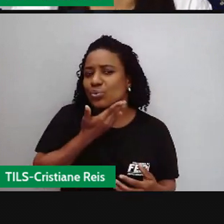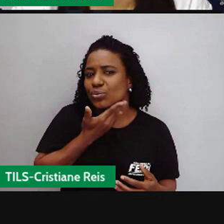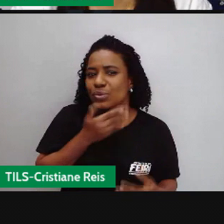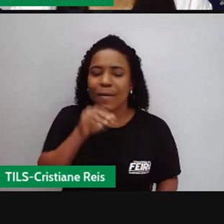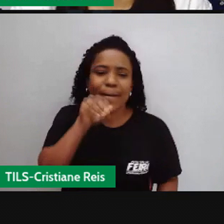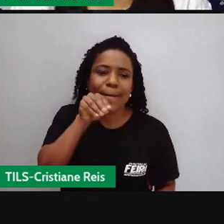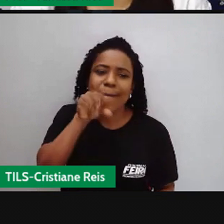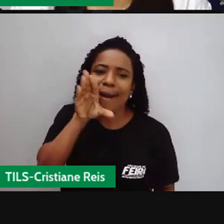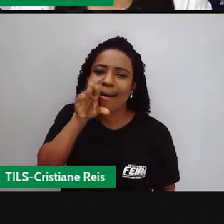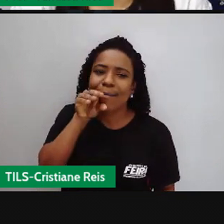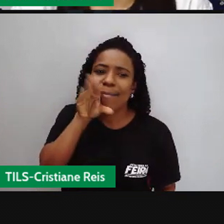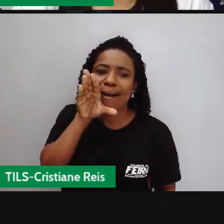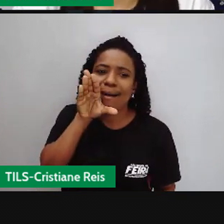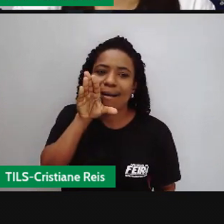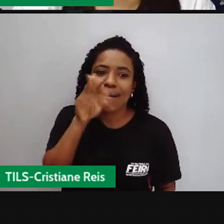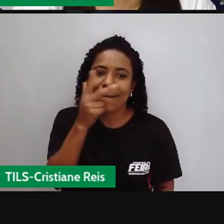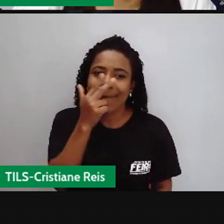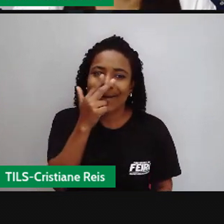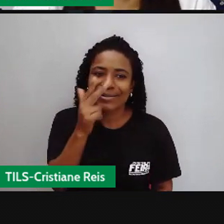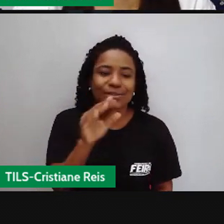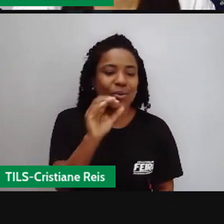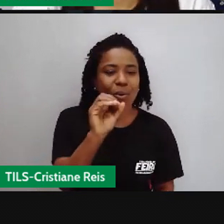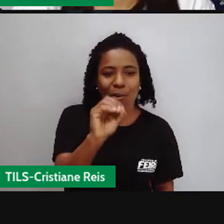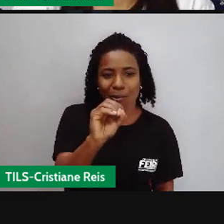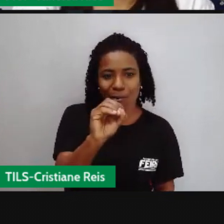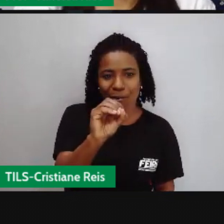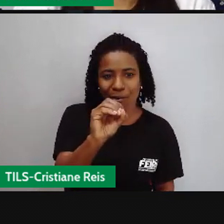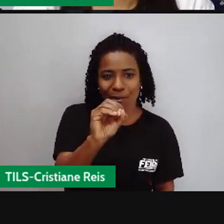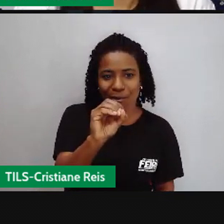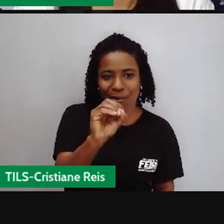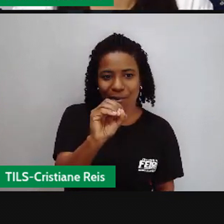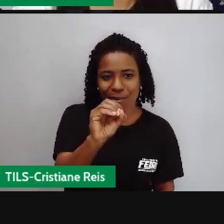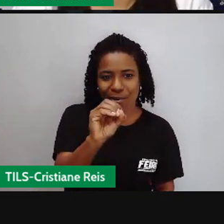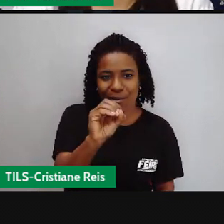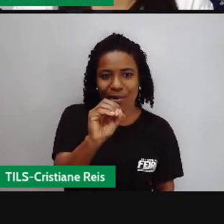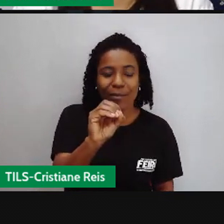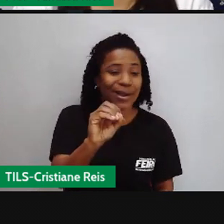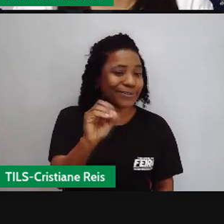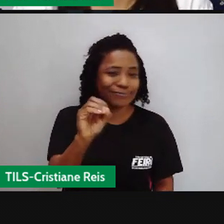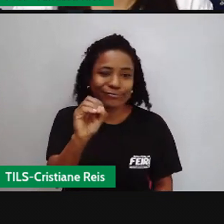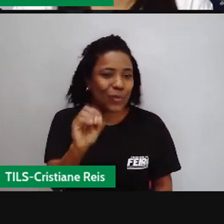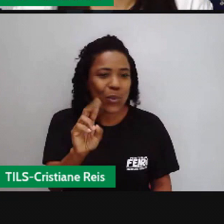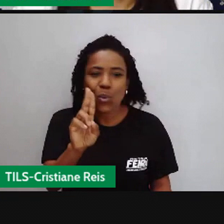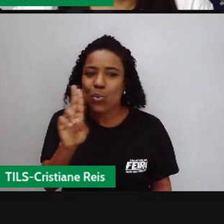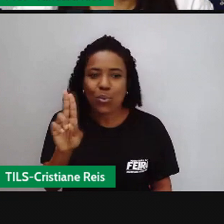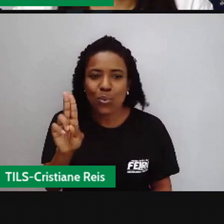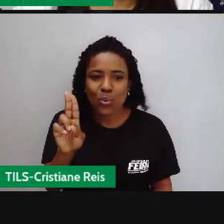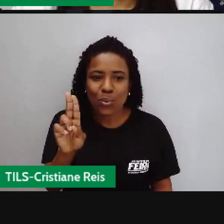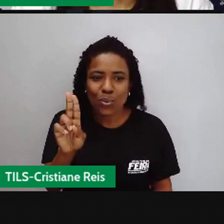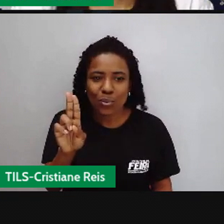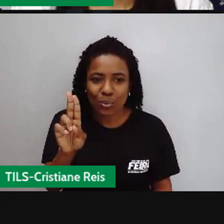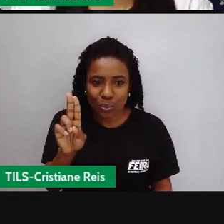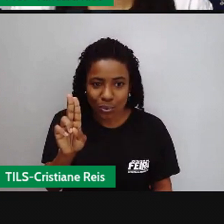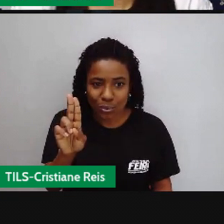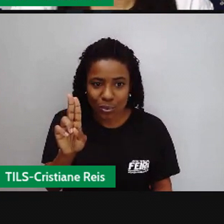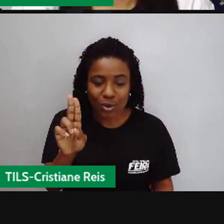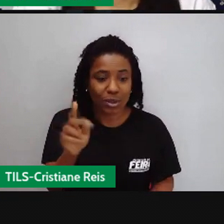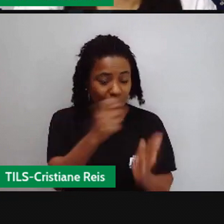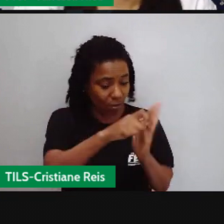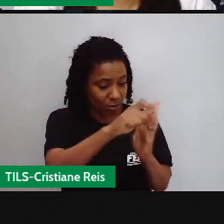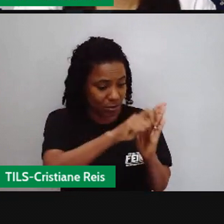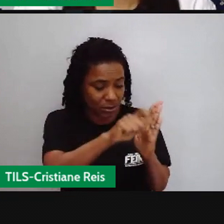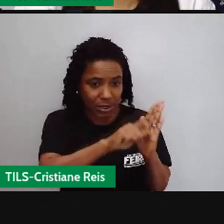o O, em muitas situações, tem som de U, mas na hora de escrever, eu tenho que escrever a letra O. E aí